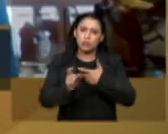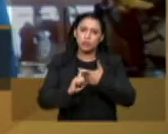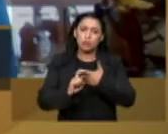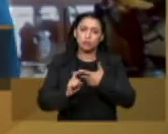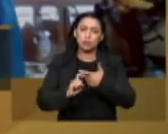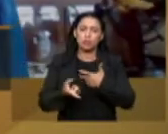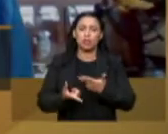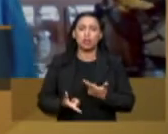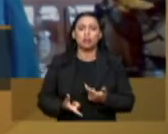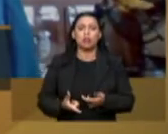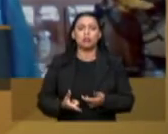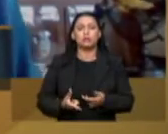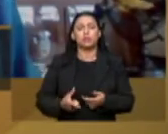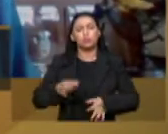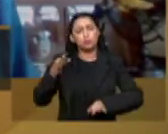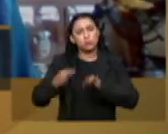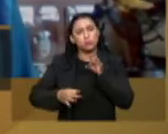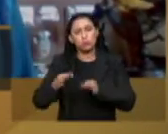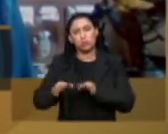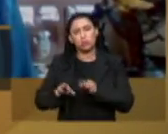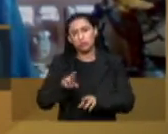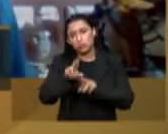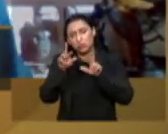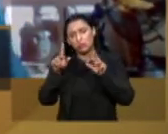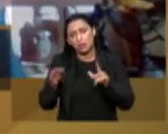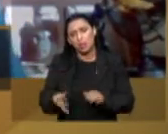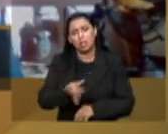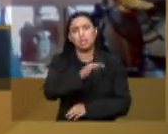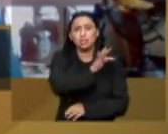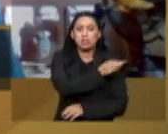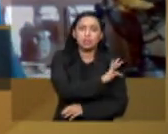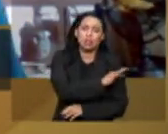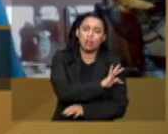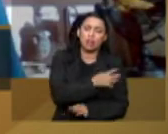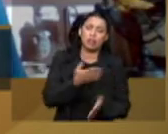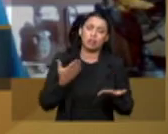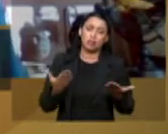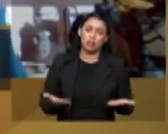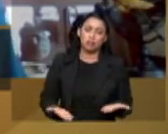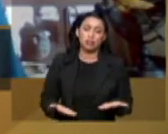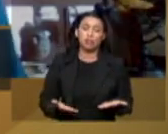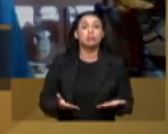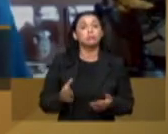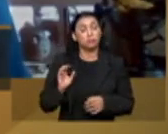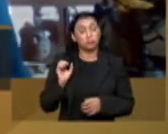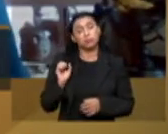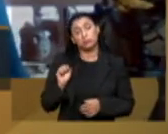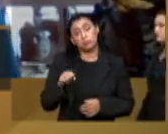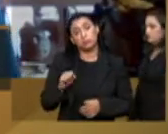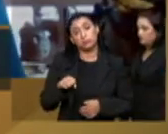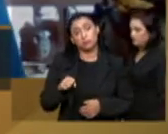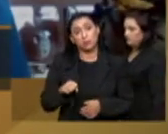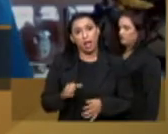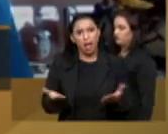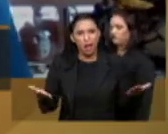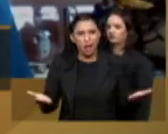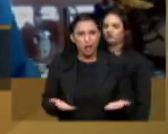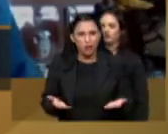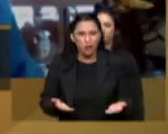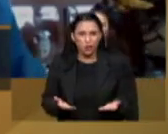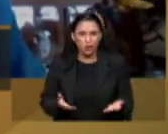questões de conceitos jurídicos indeterminados, em questões técnicas, né? Isso sim. Agora, será